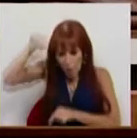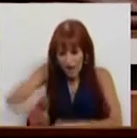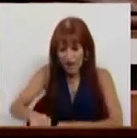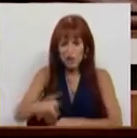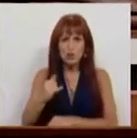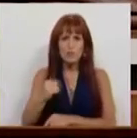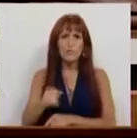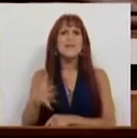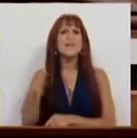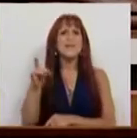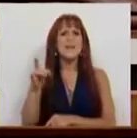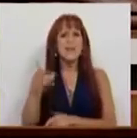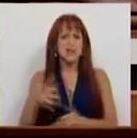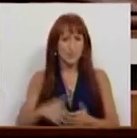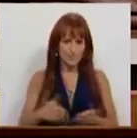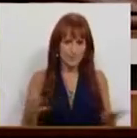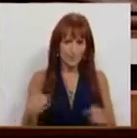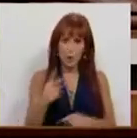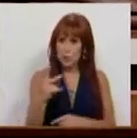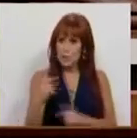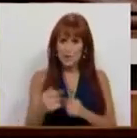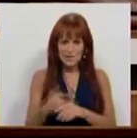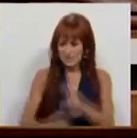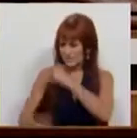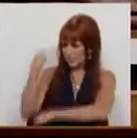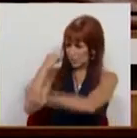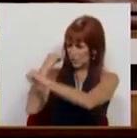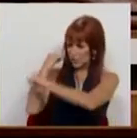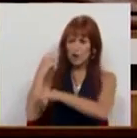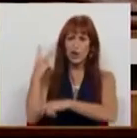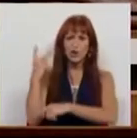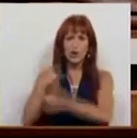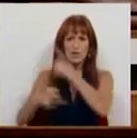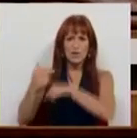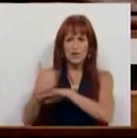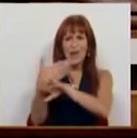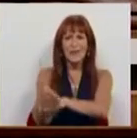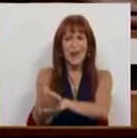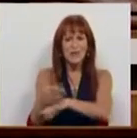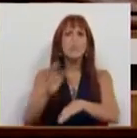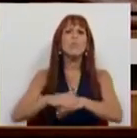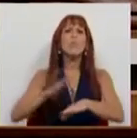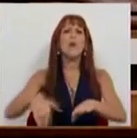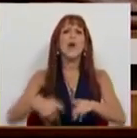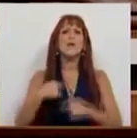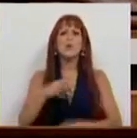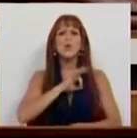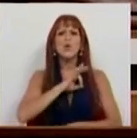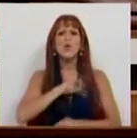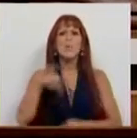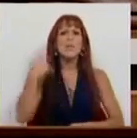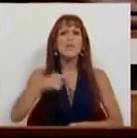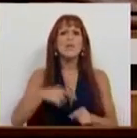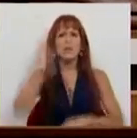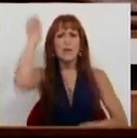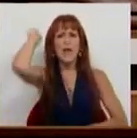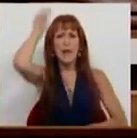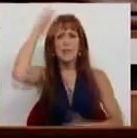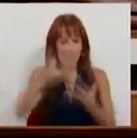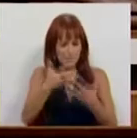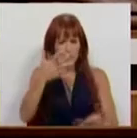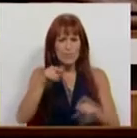em 2016. 2 anos de atraso. E 2 anos de atraso sublinhados pelo Sr. Presidente da